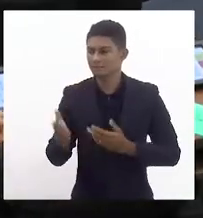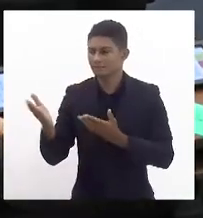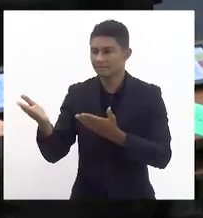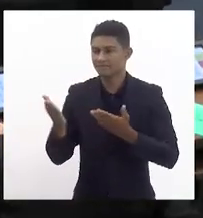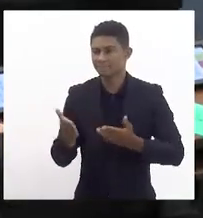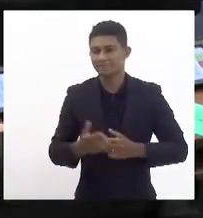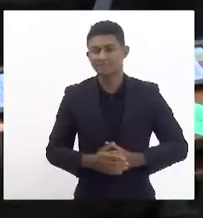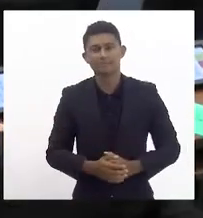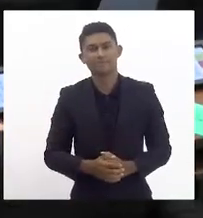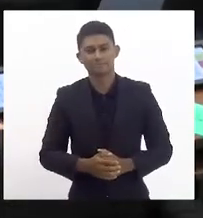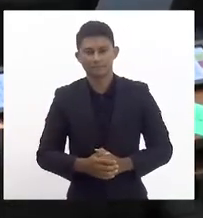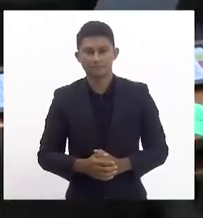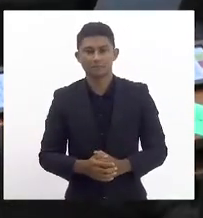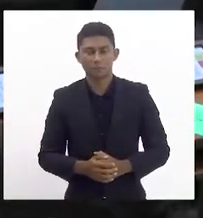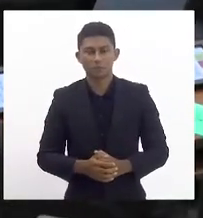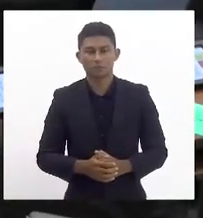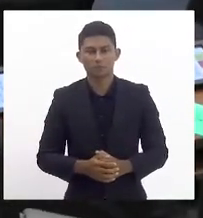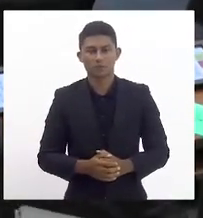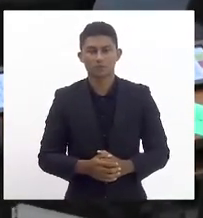Carlos Macedo.